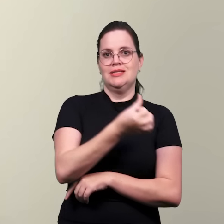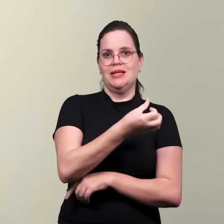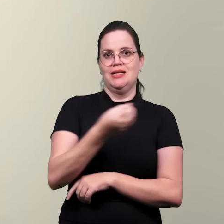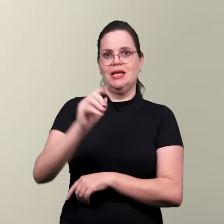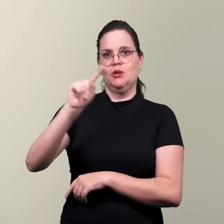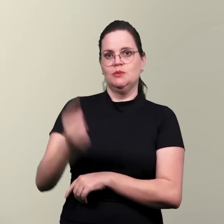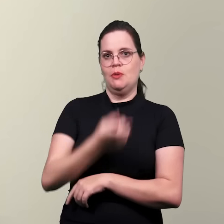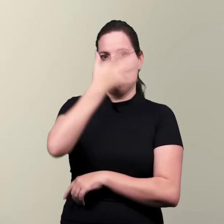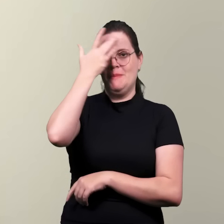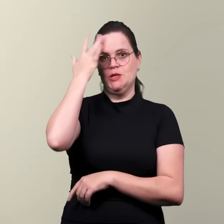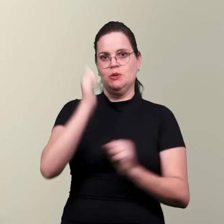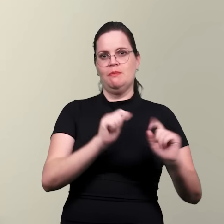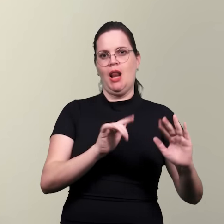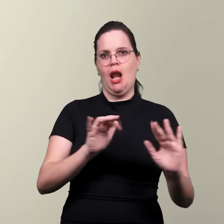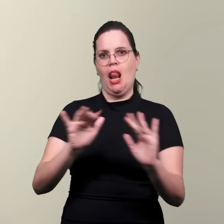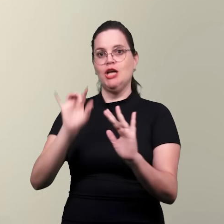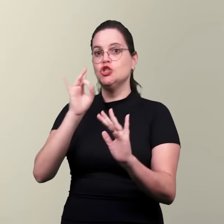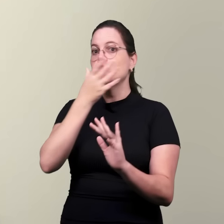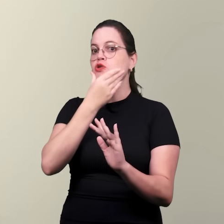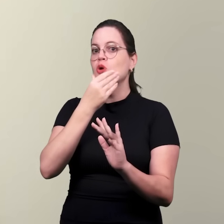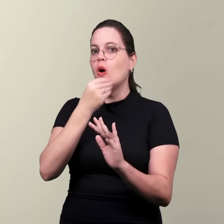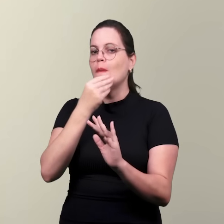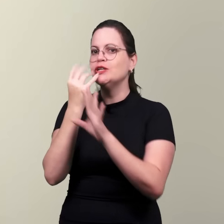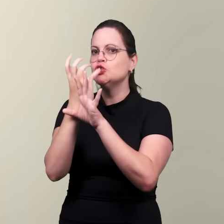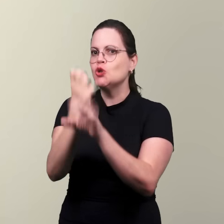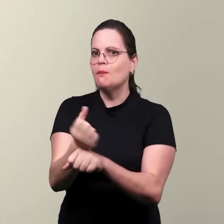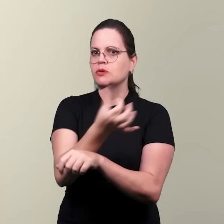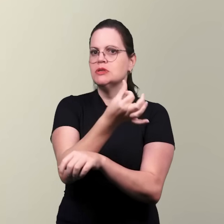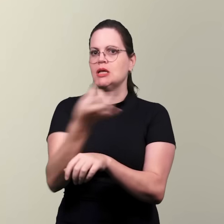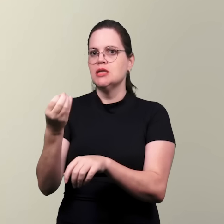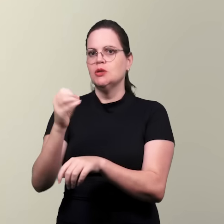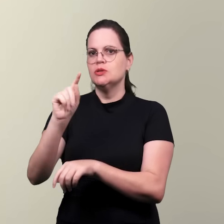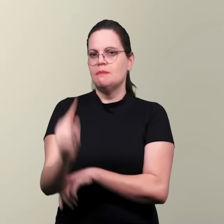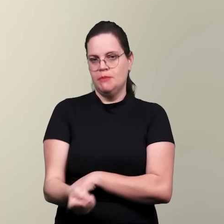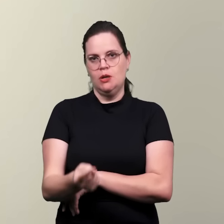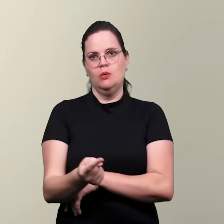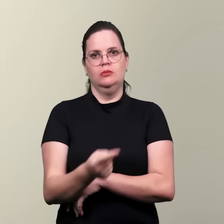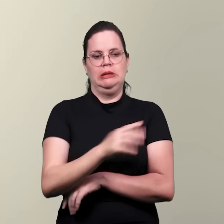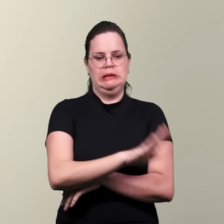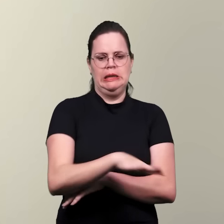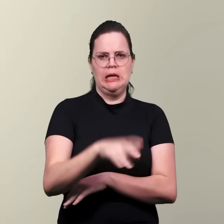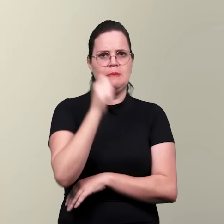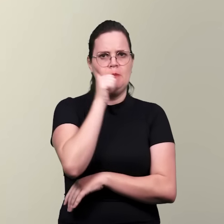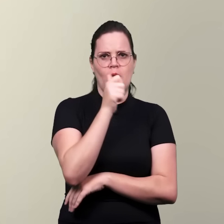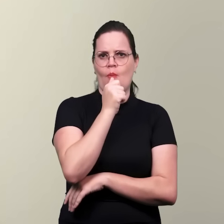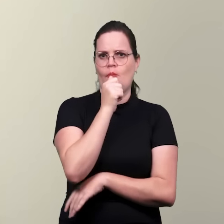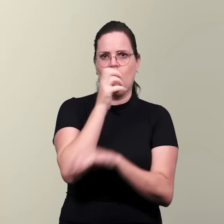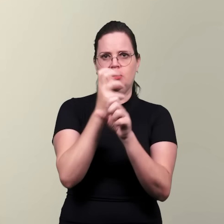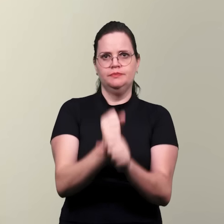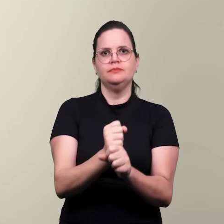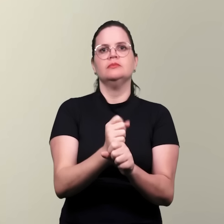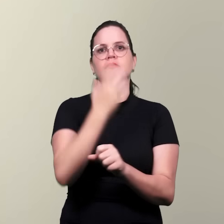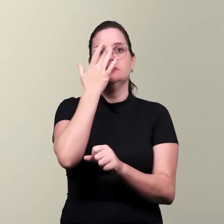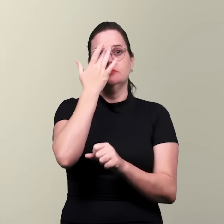homens, sem contar os meninos. Então, era um grande povo, né? Era um grande povo. E subiu também com eles uma mistura